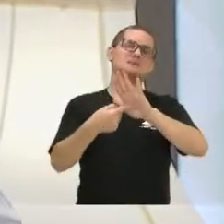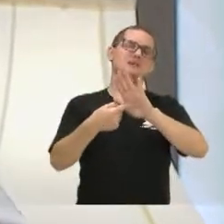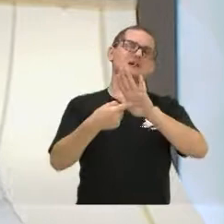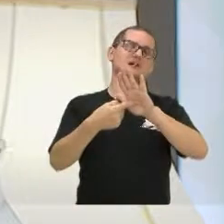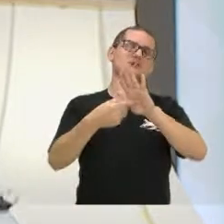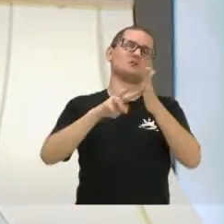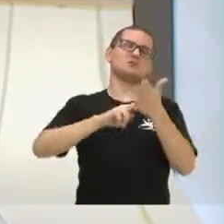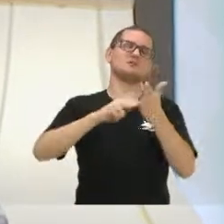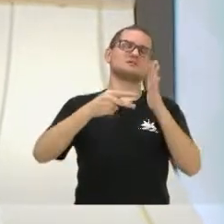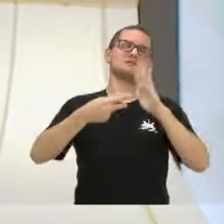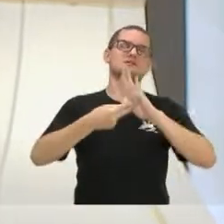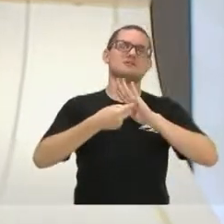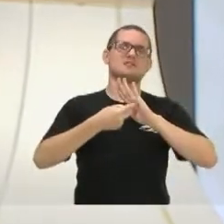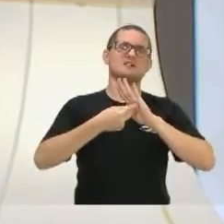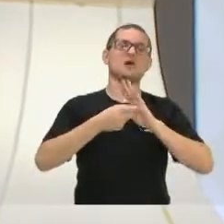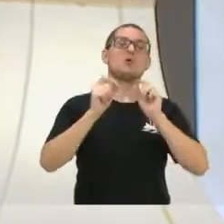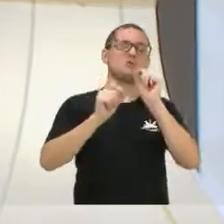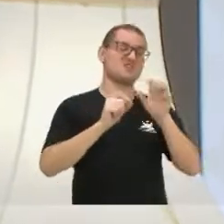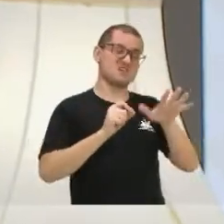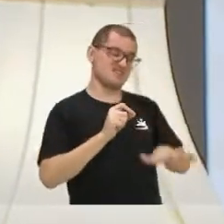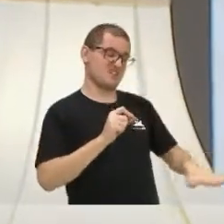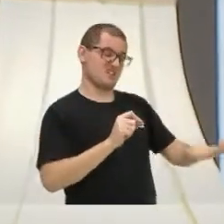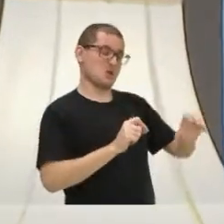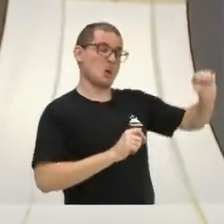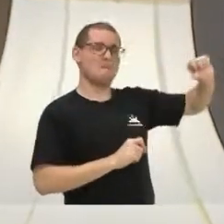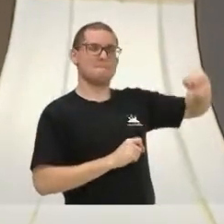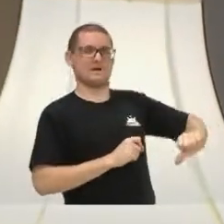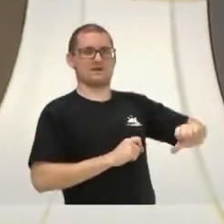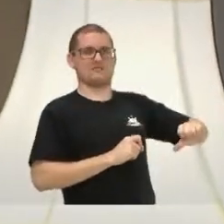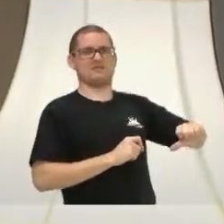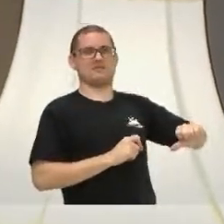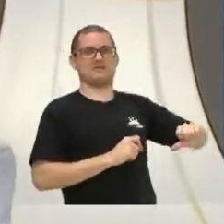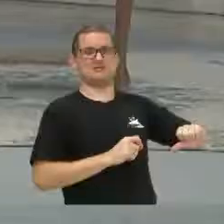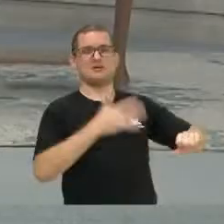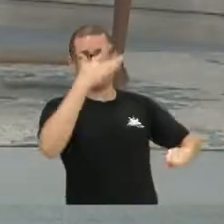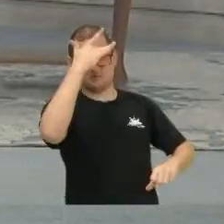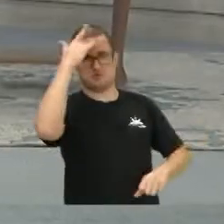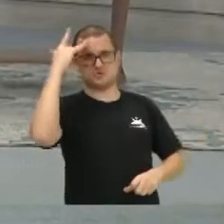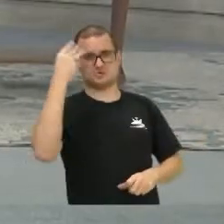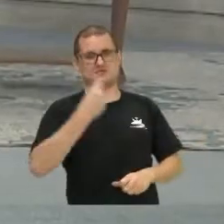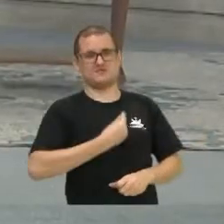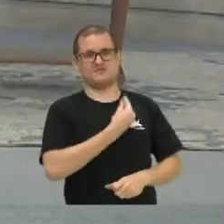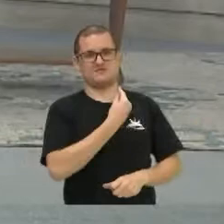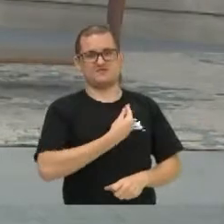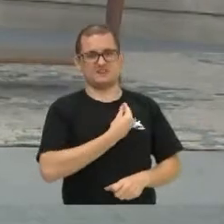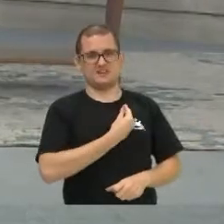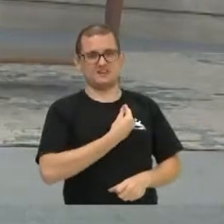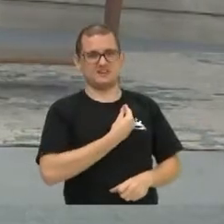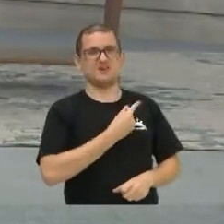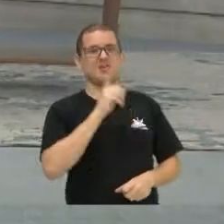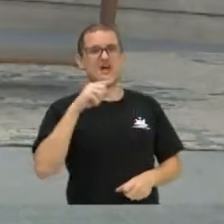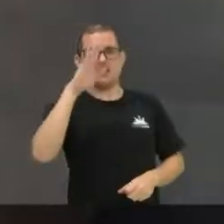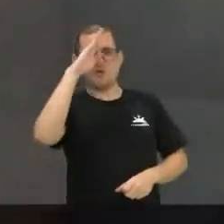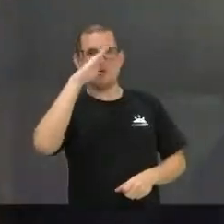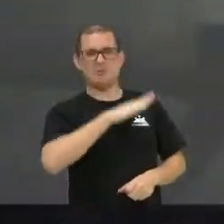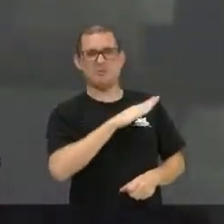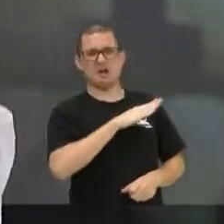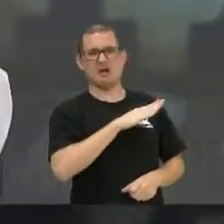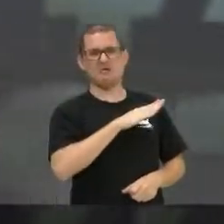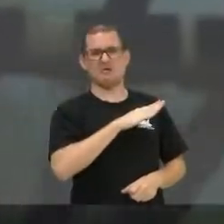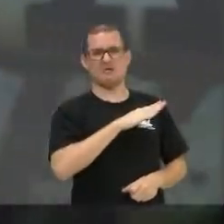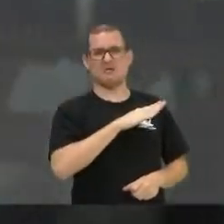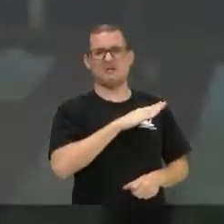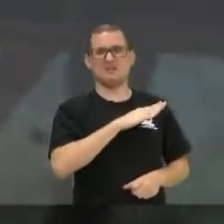o que de pior poderia se causar a alguém é aquele mal causado pela